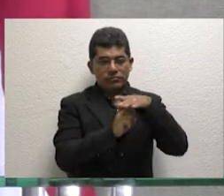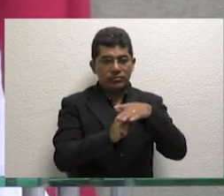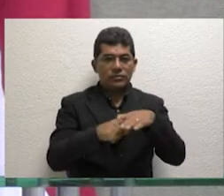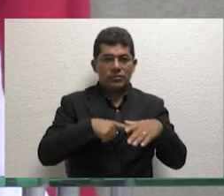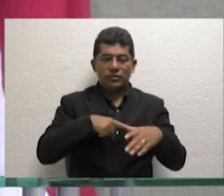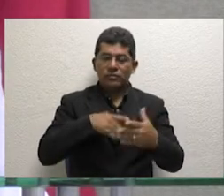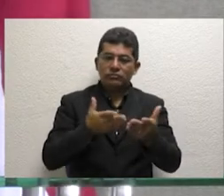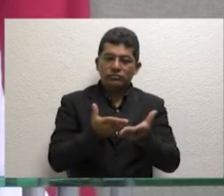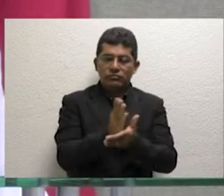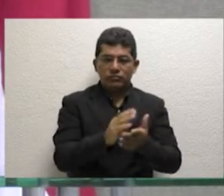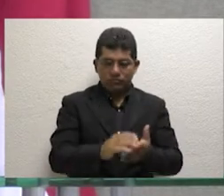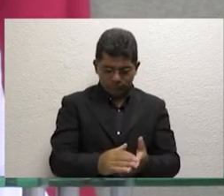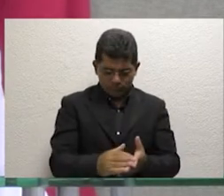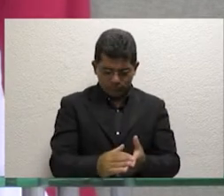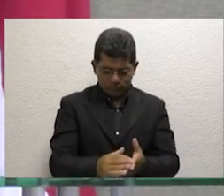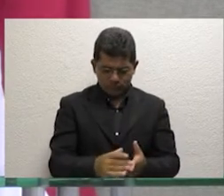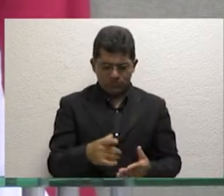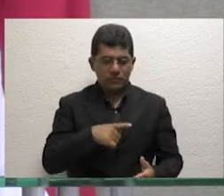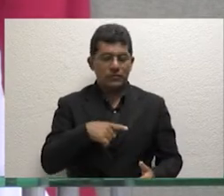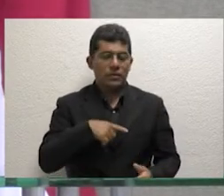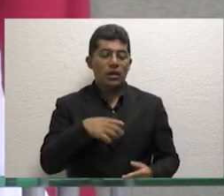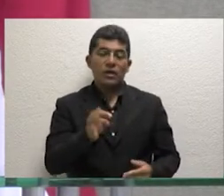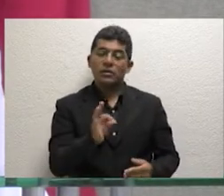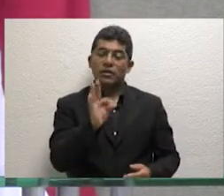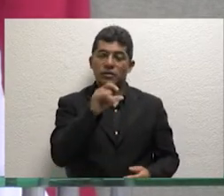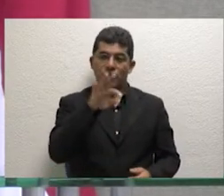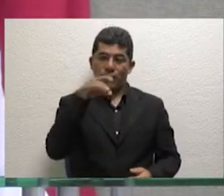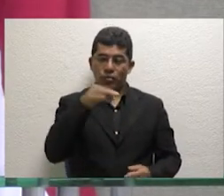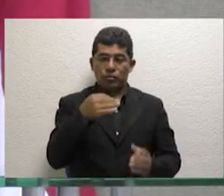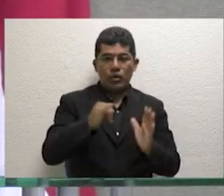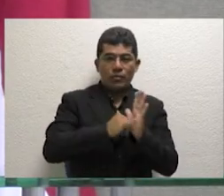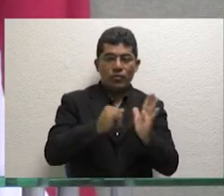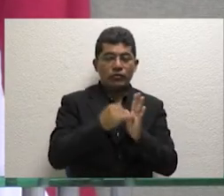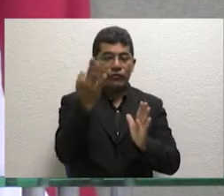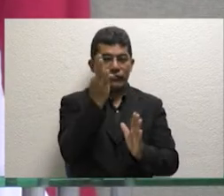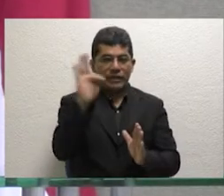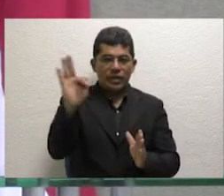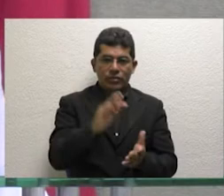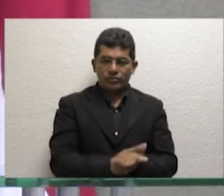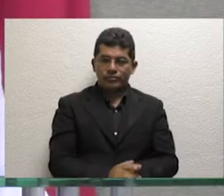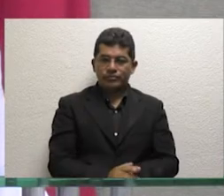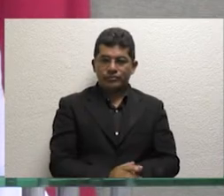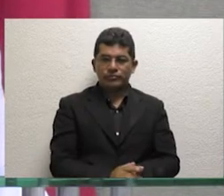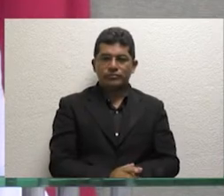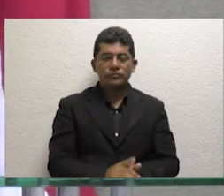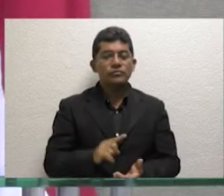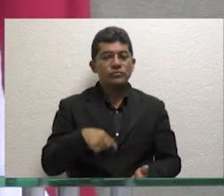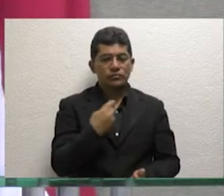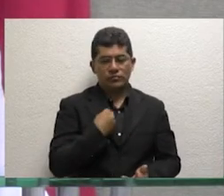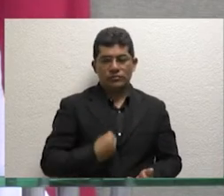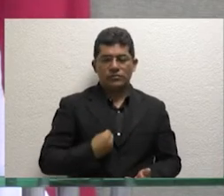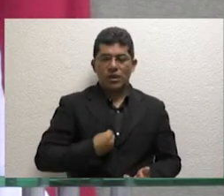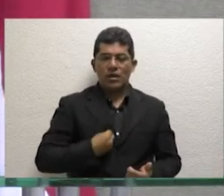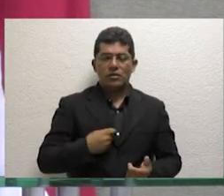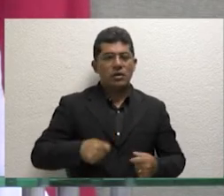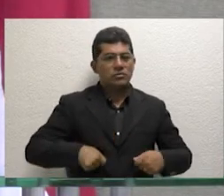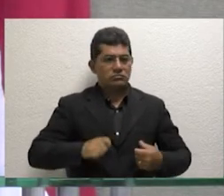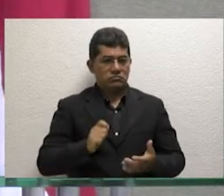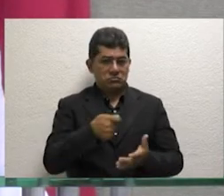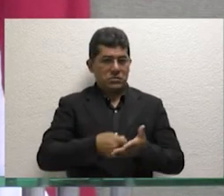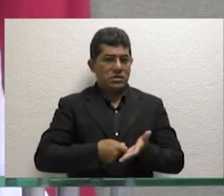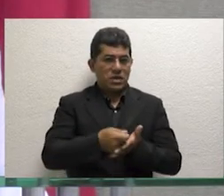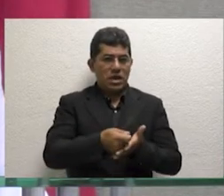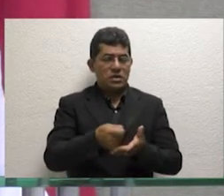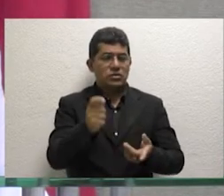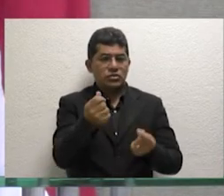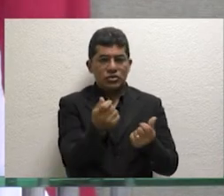superavitário e passa a arrecadar em tributos federais valores acima desse repasse então nós passamos a mandar dinheiro para a